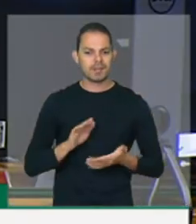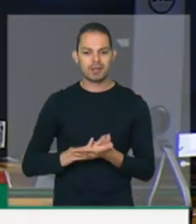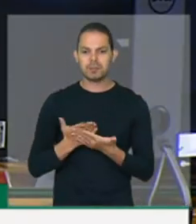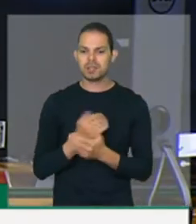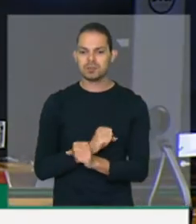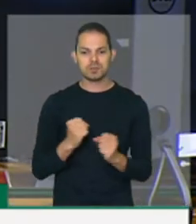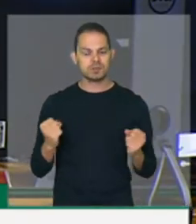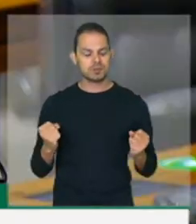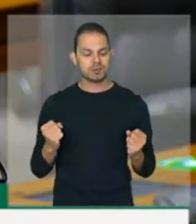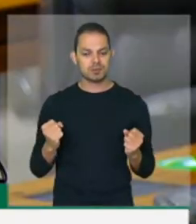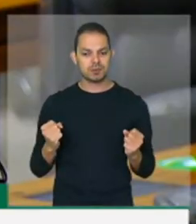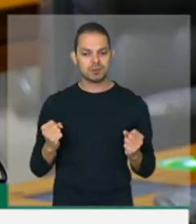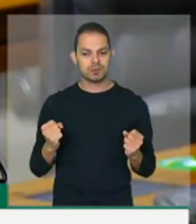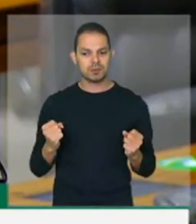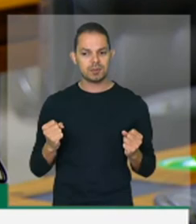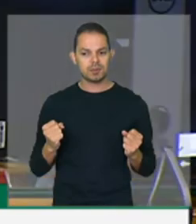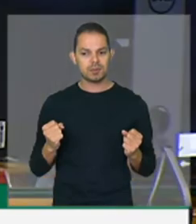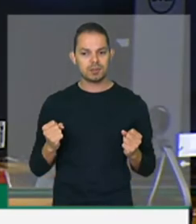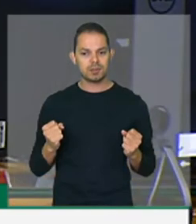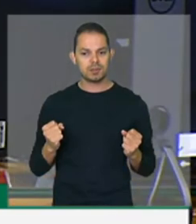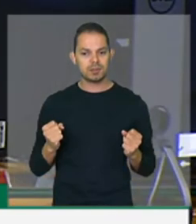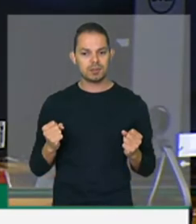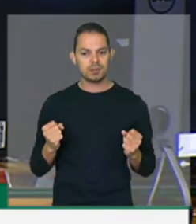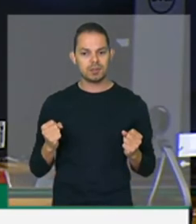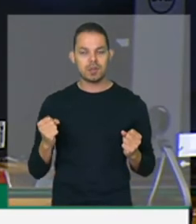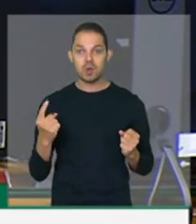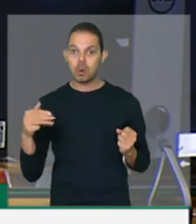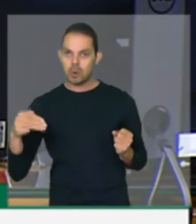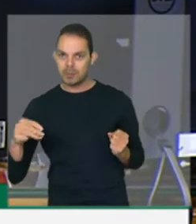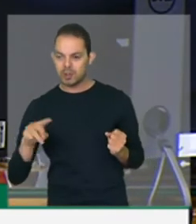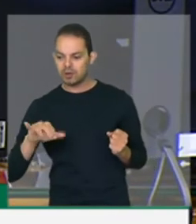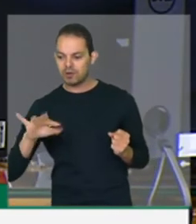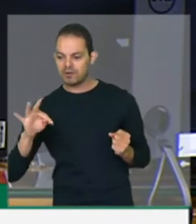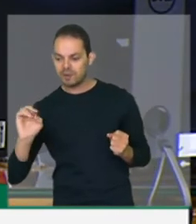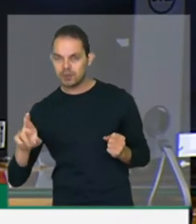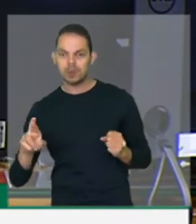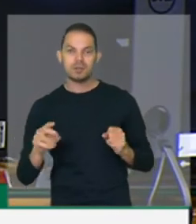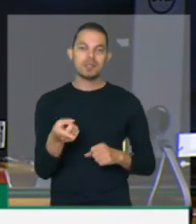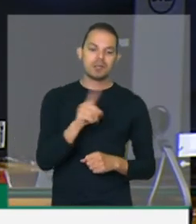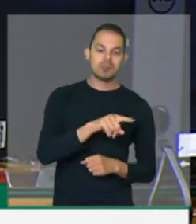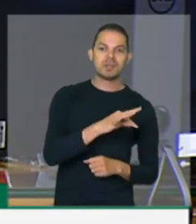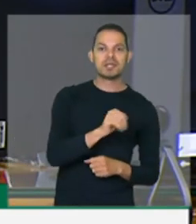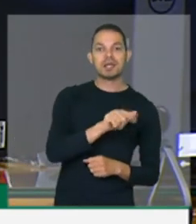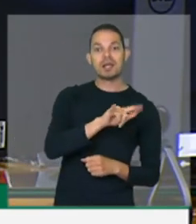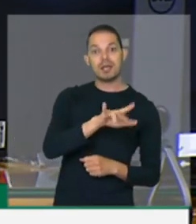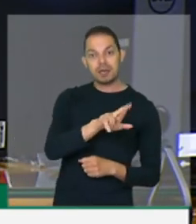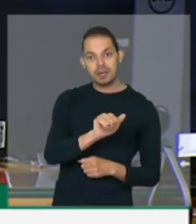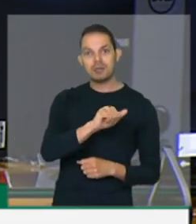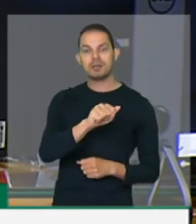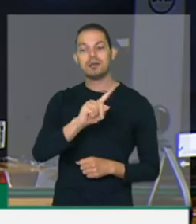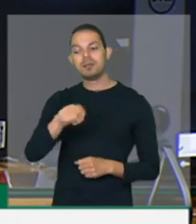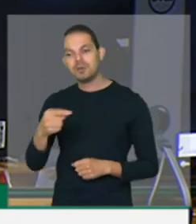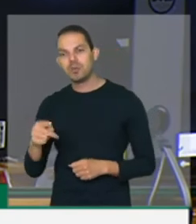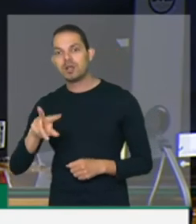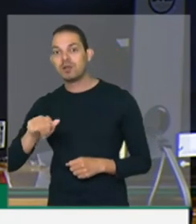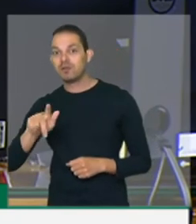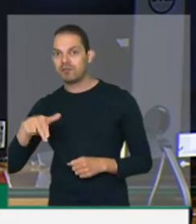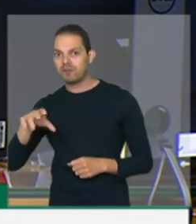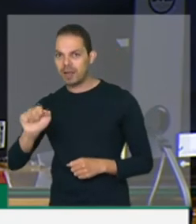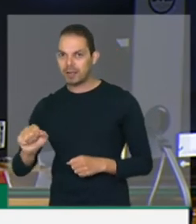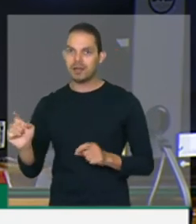após Vossa Excelência. Primeiro, Vossa Excelência, após Vossa Excelência, fala o líder Vitor Hugo, depois fala a deputada Talíria, na sequência o deputado Capitão Wagner, e